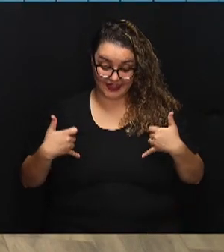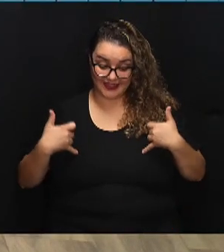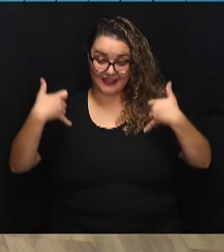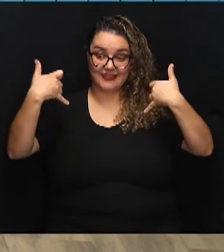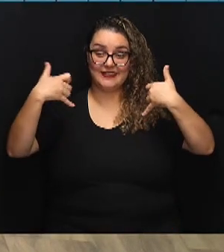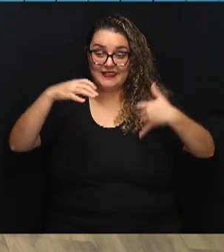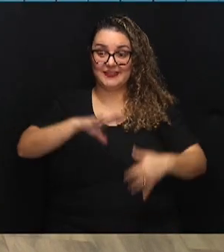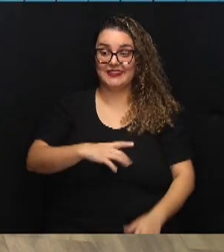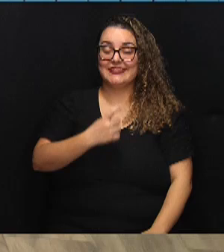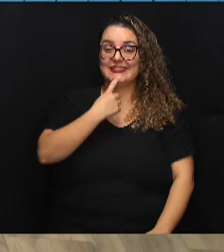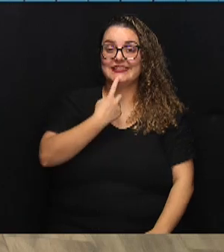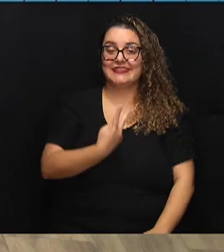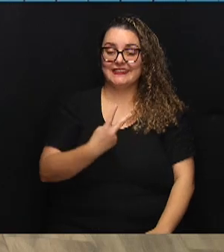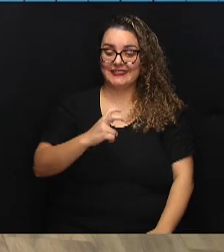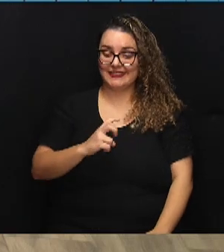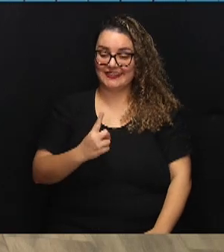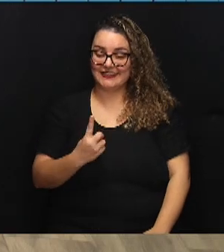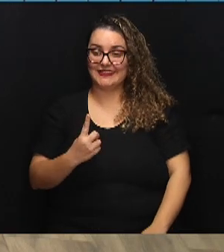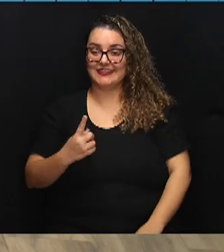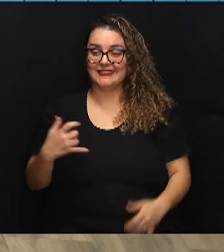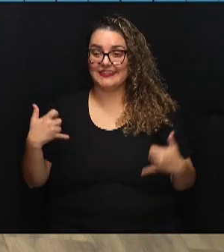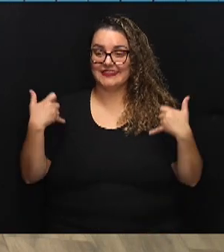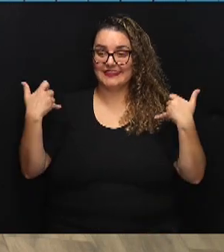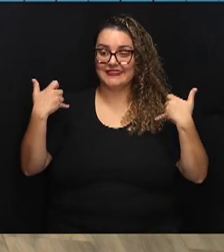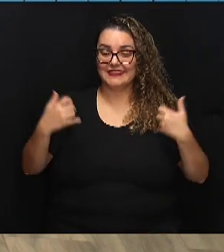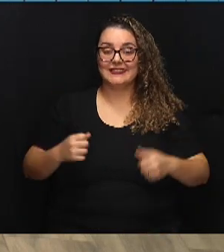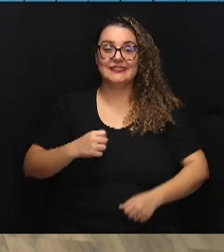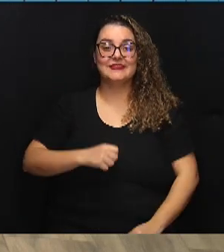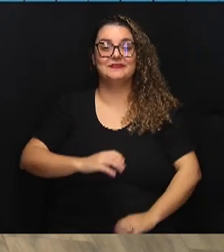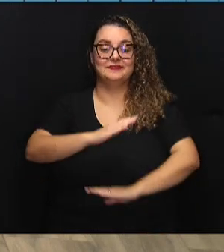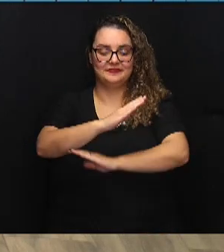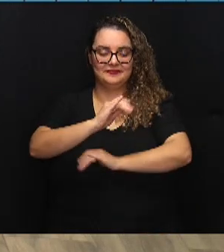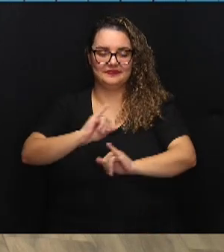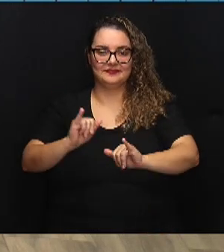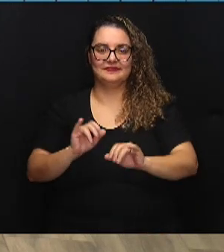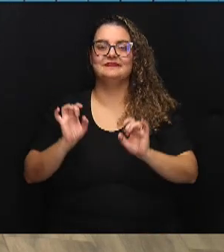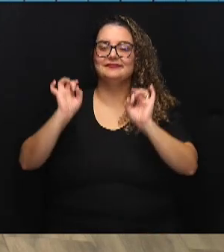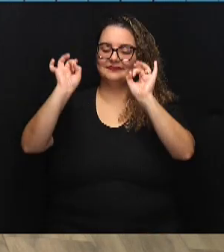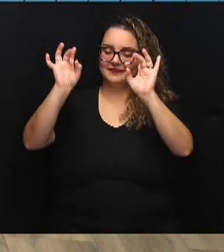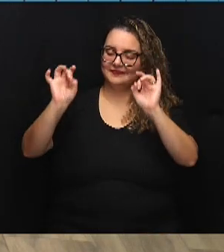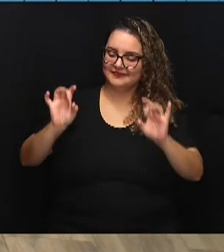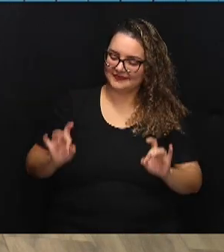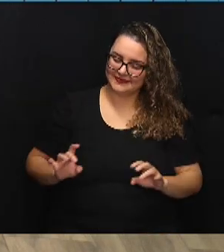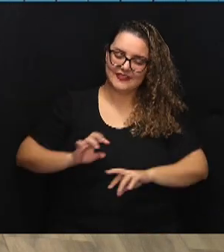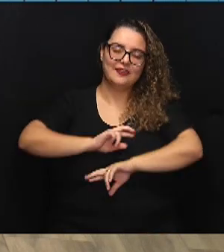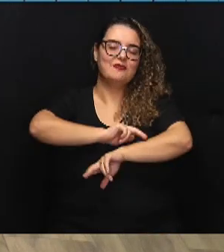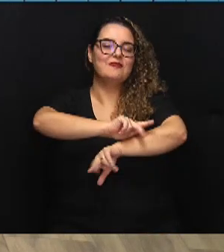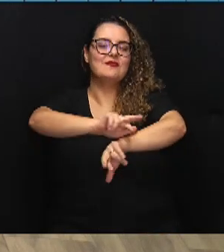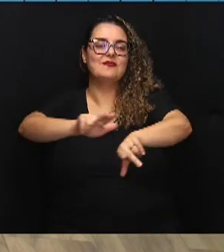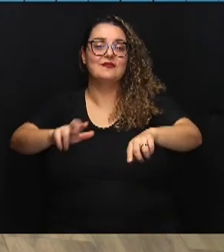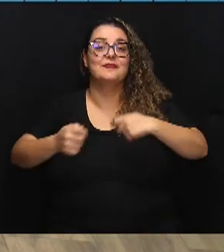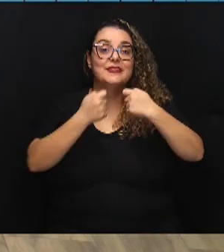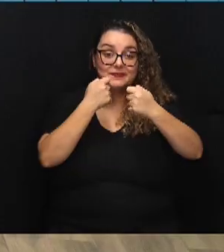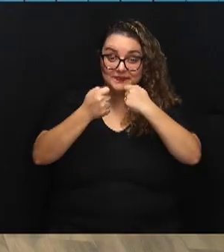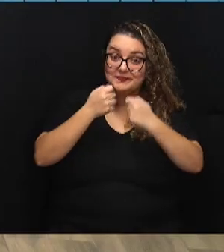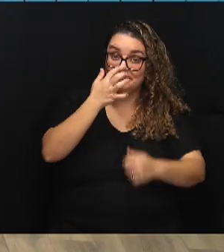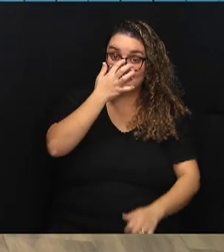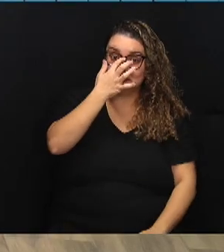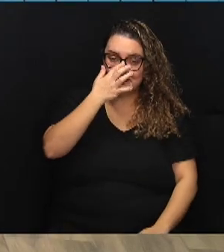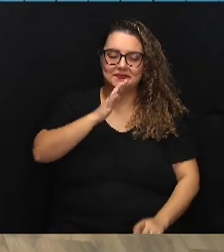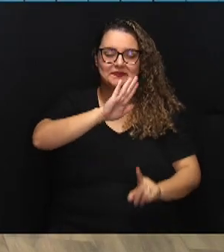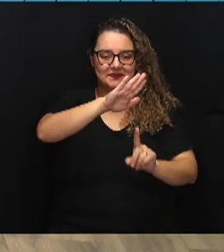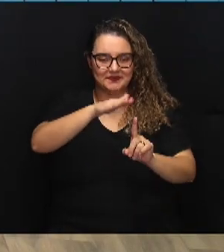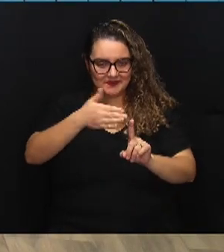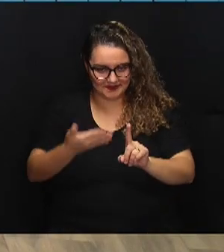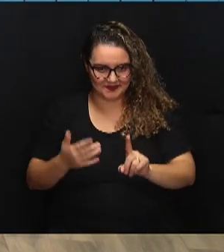Campinas, 251 anos, Jornal Câmara Notícia especial com muitas reportagens